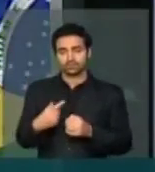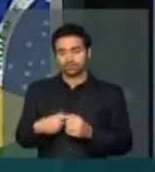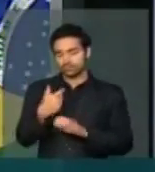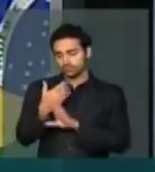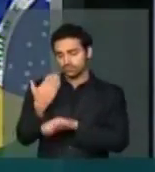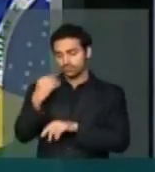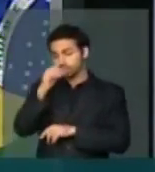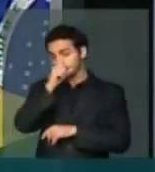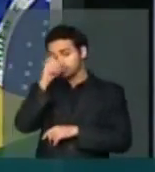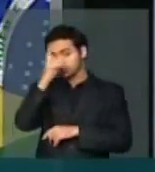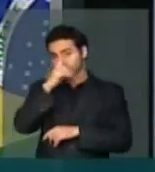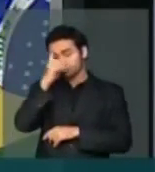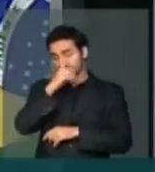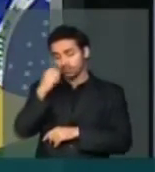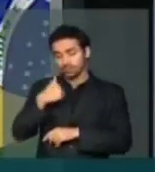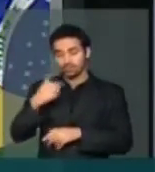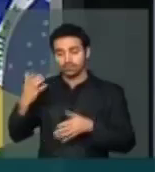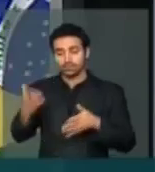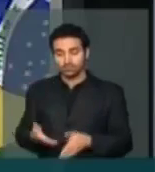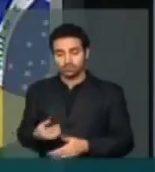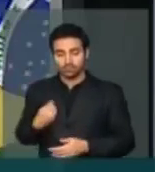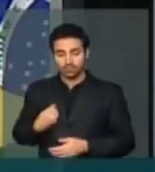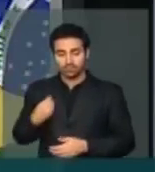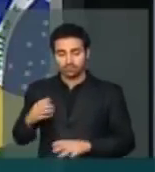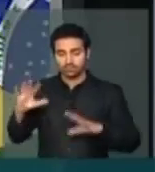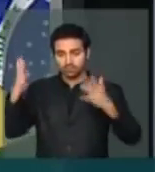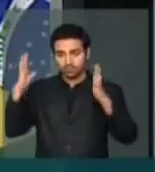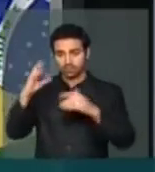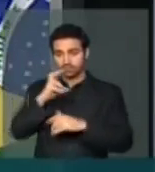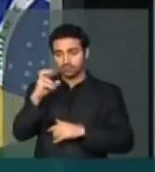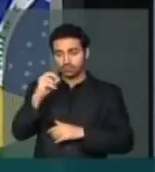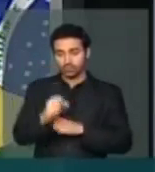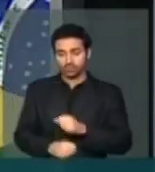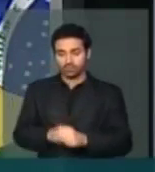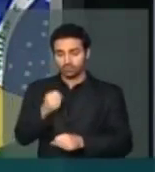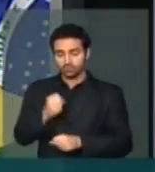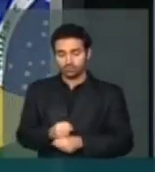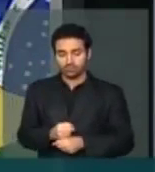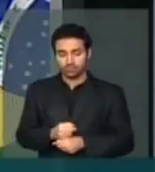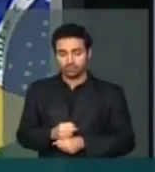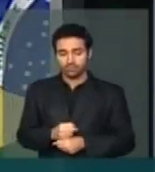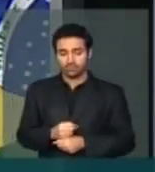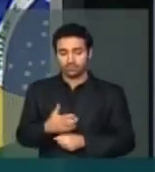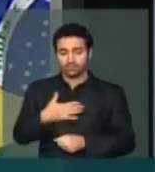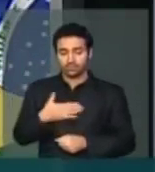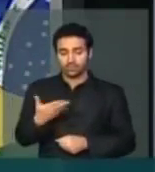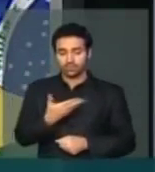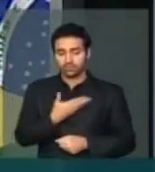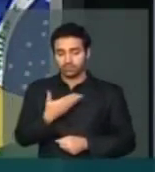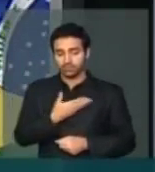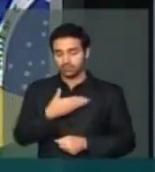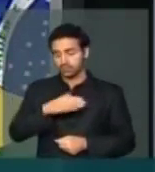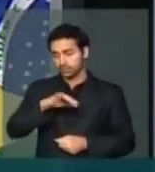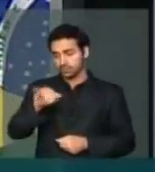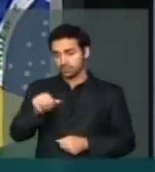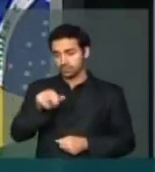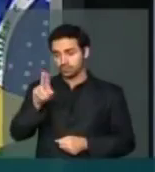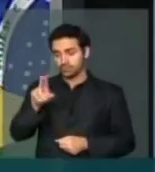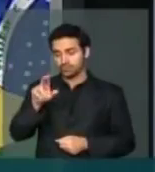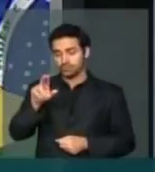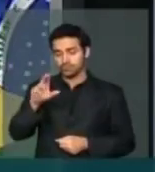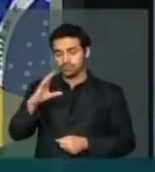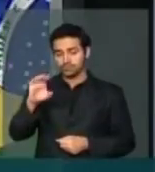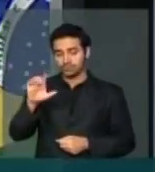final de semana, participando das comemorações de 50 anos de vida do meu querido amigo Juscelino